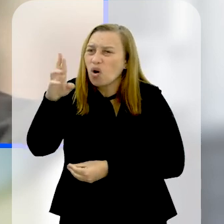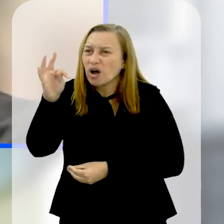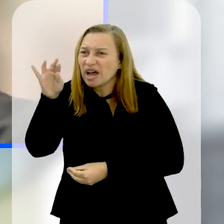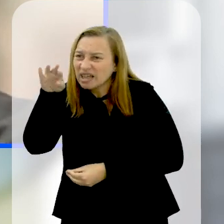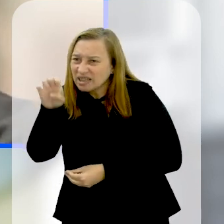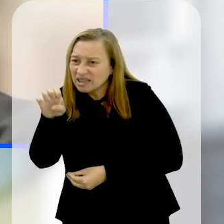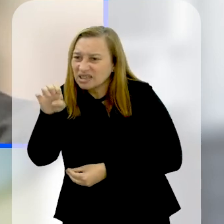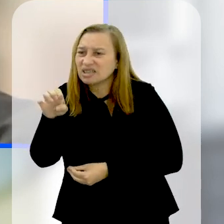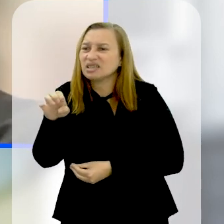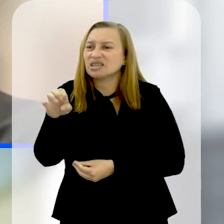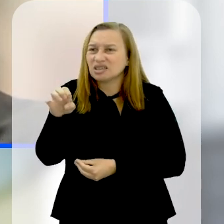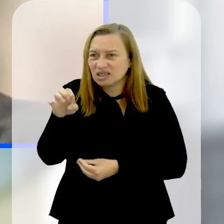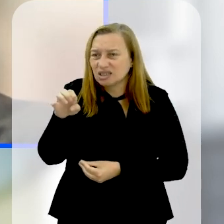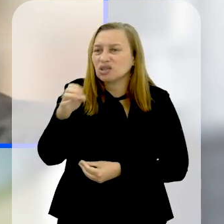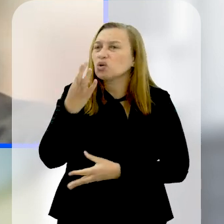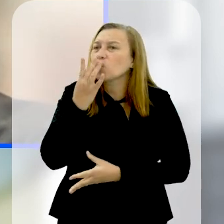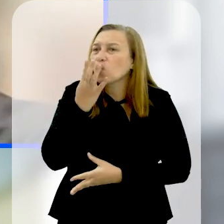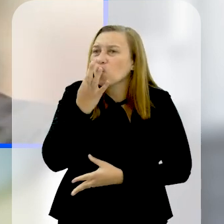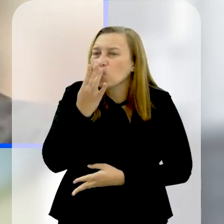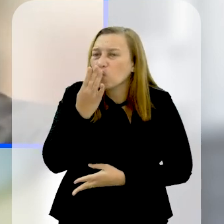até mesmo adoçantes